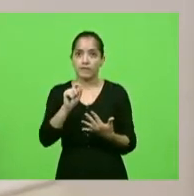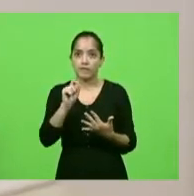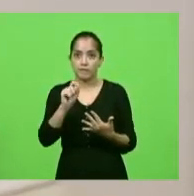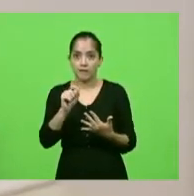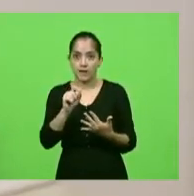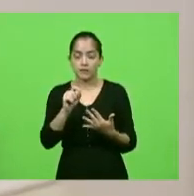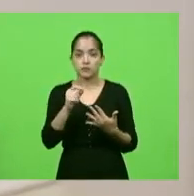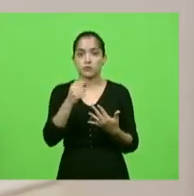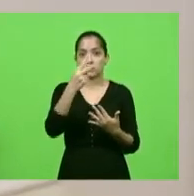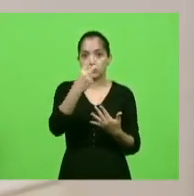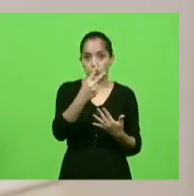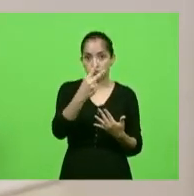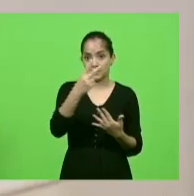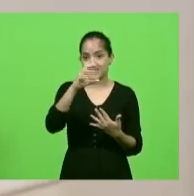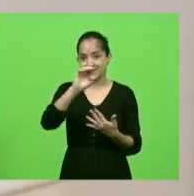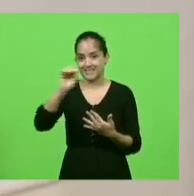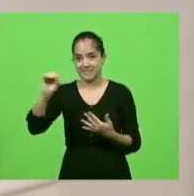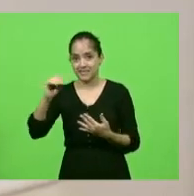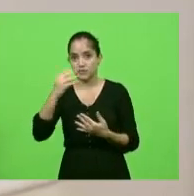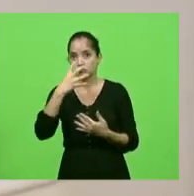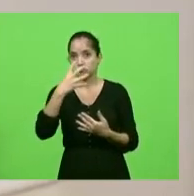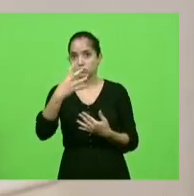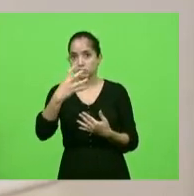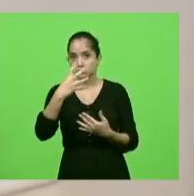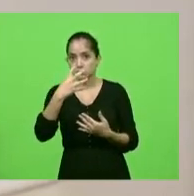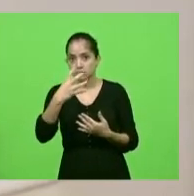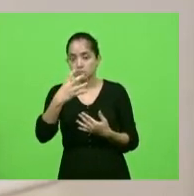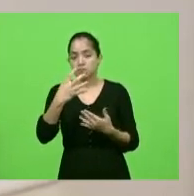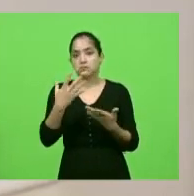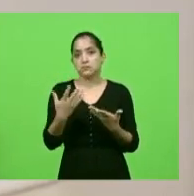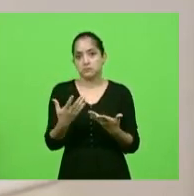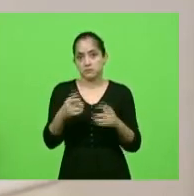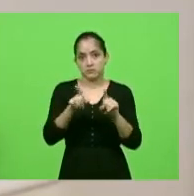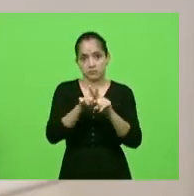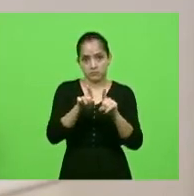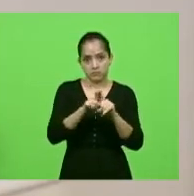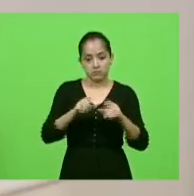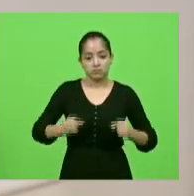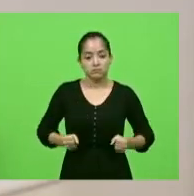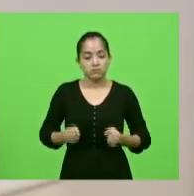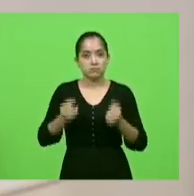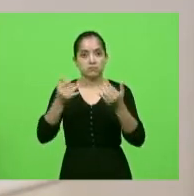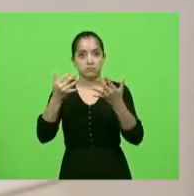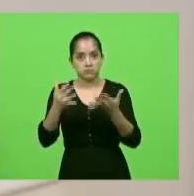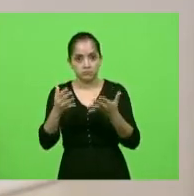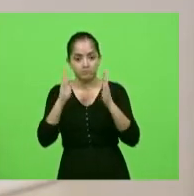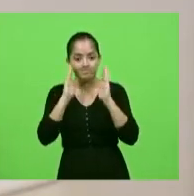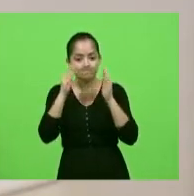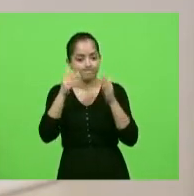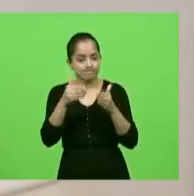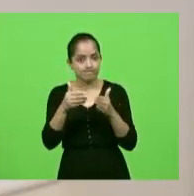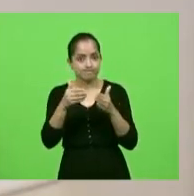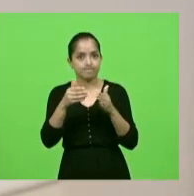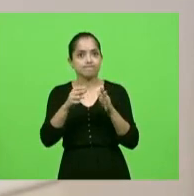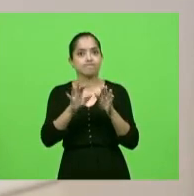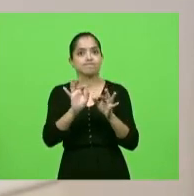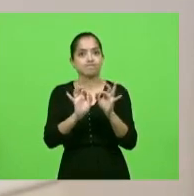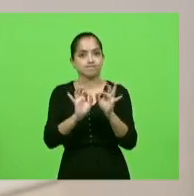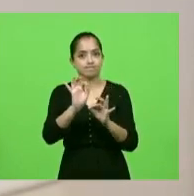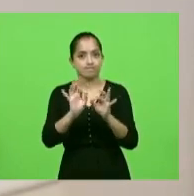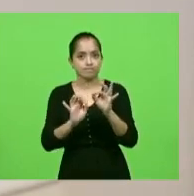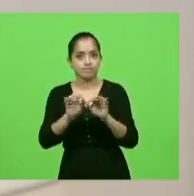dos 200 ventiladores pulmonares, ordenação de despesas sem observância das prescrições legais,